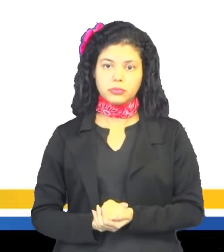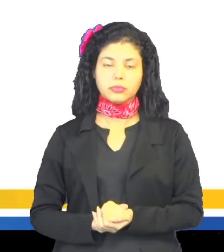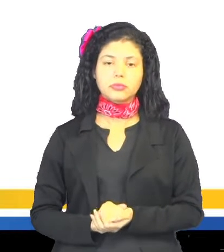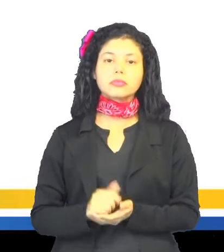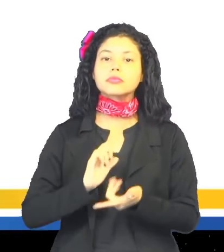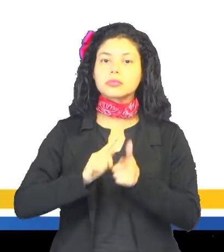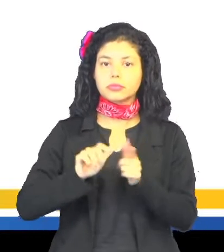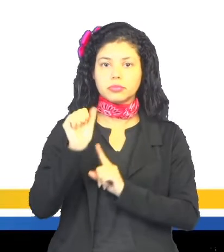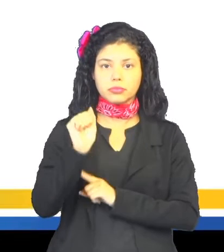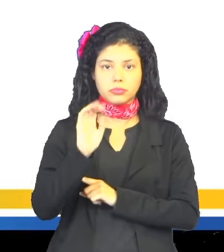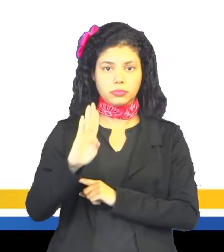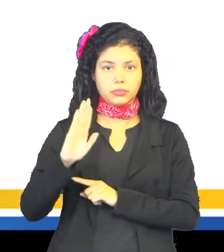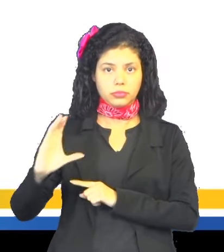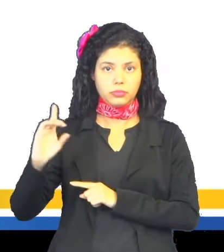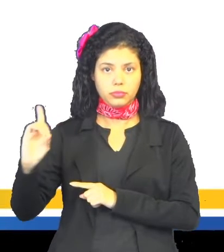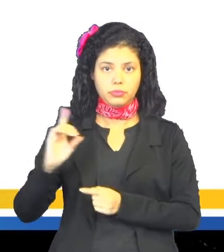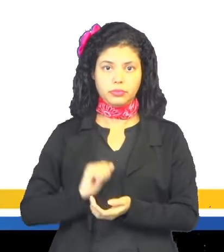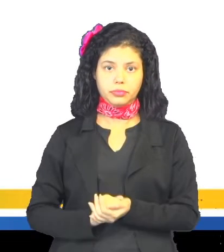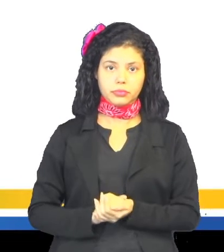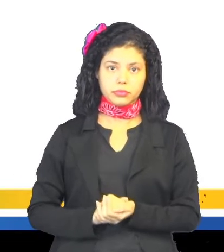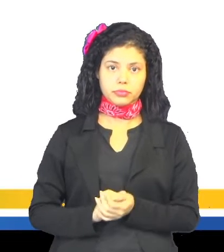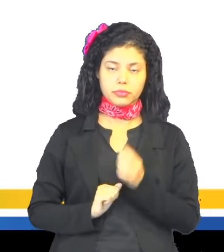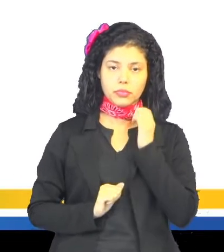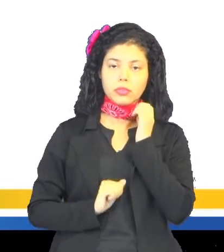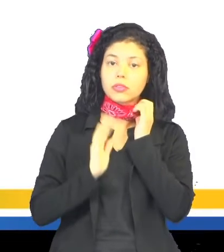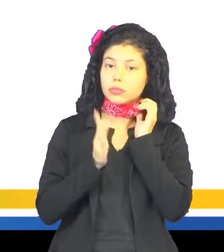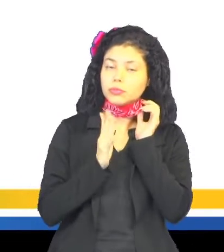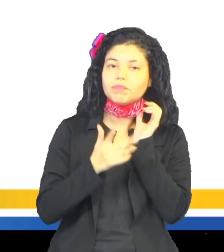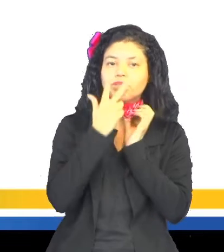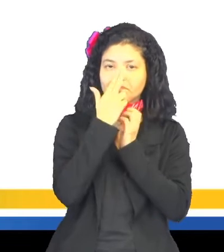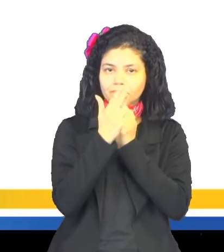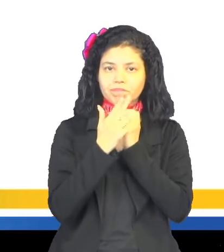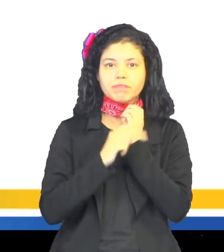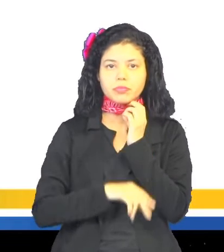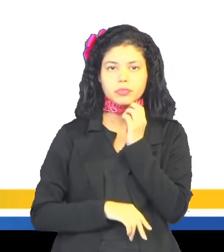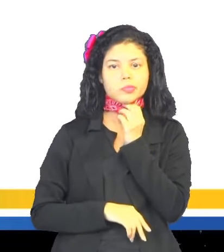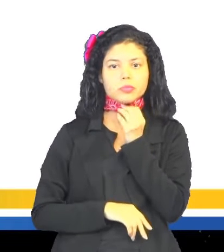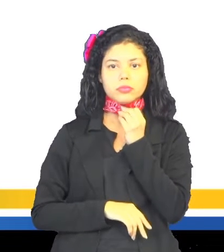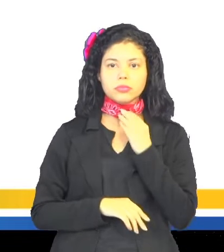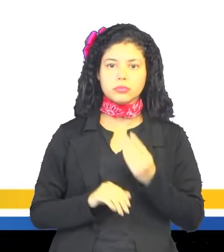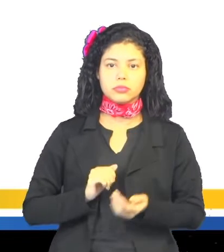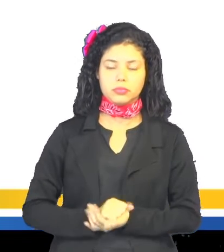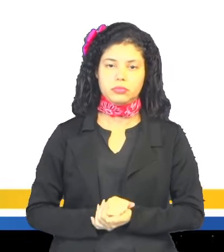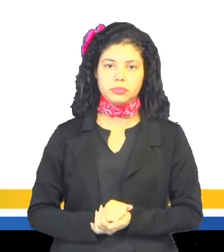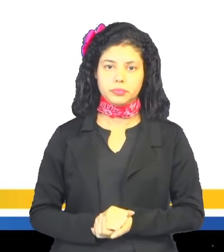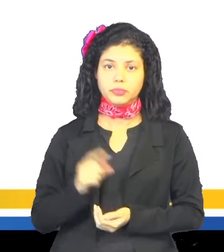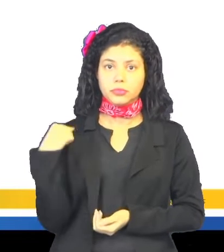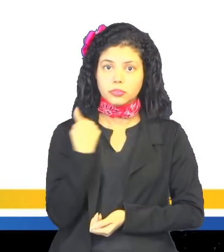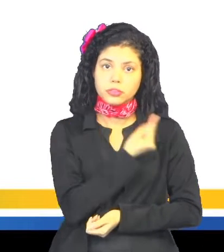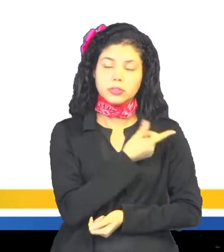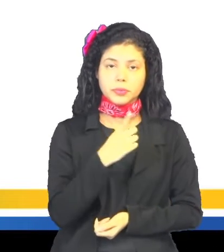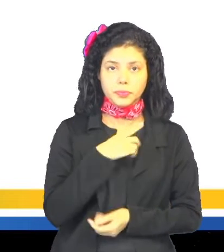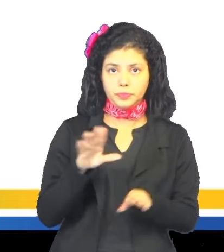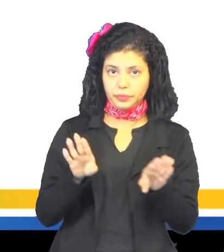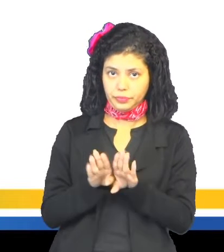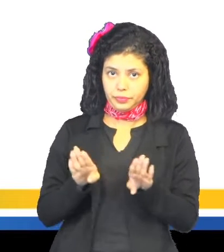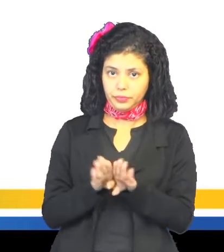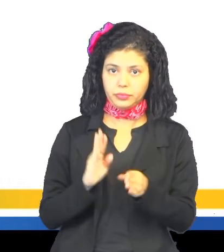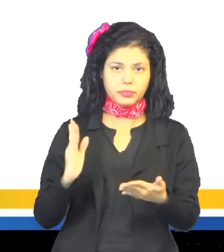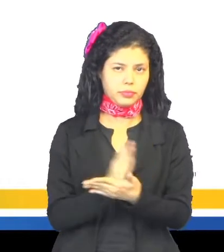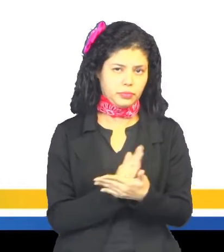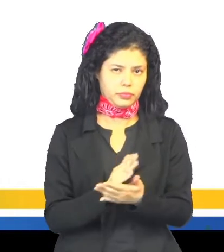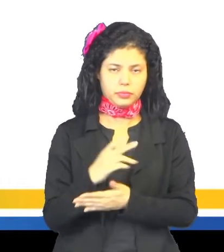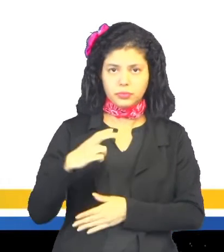você começa com a letra a b c d aí virá abecedário né já meio parecido tá então nós temos também né